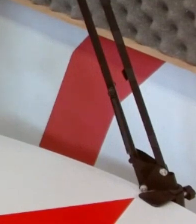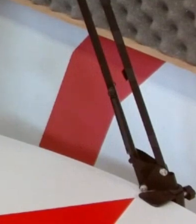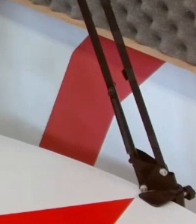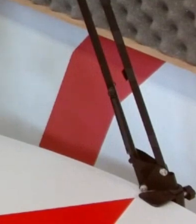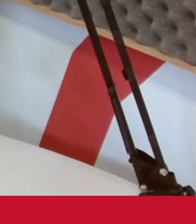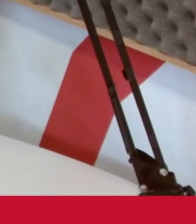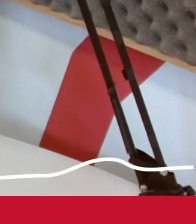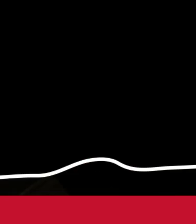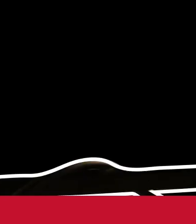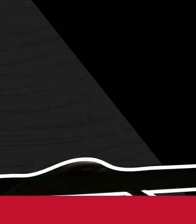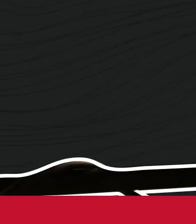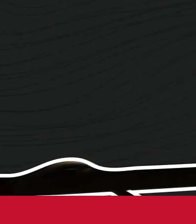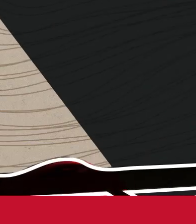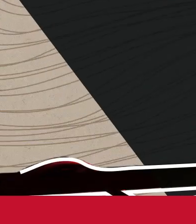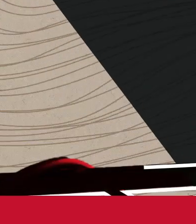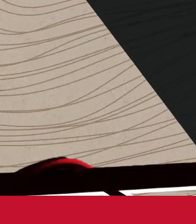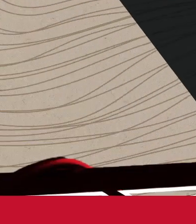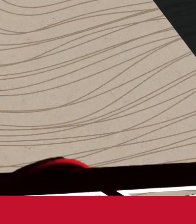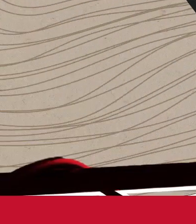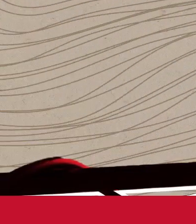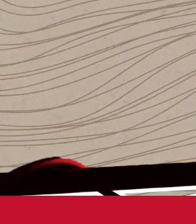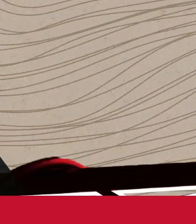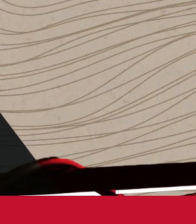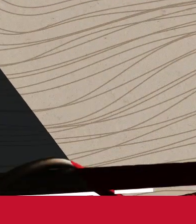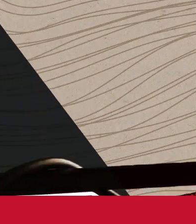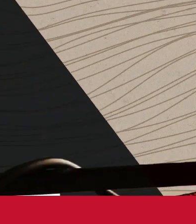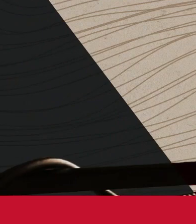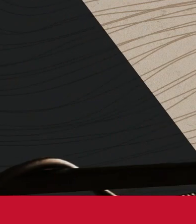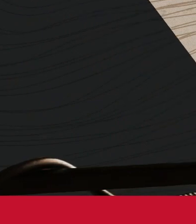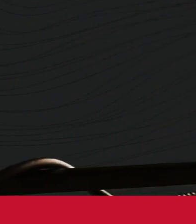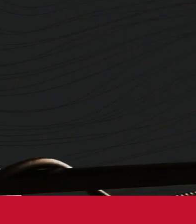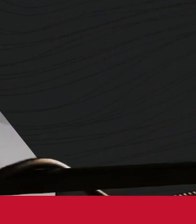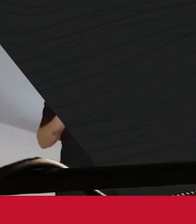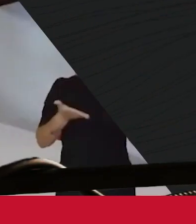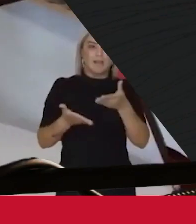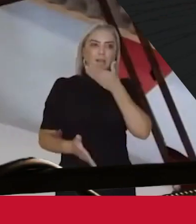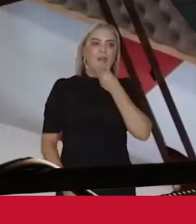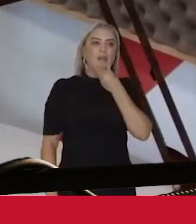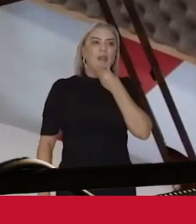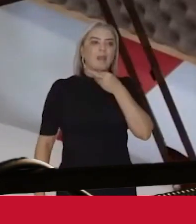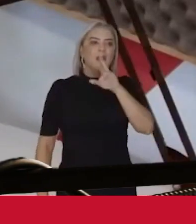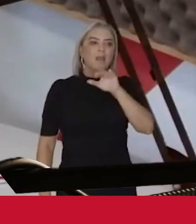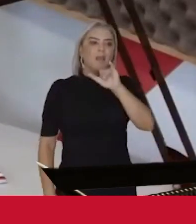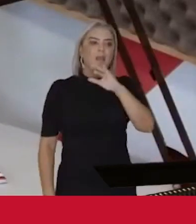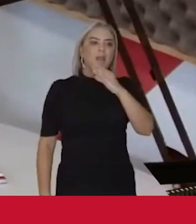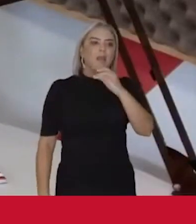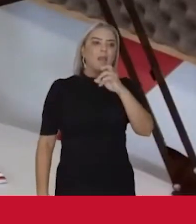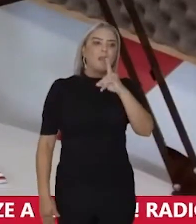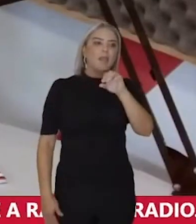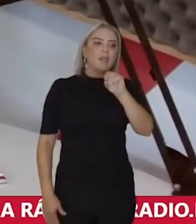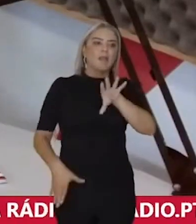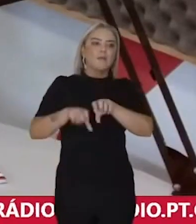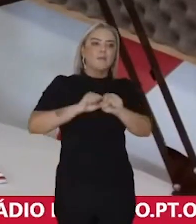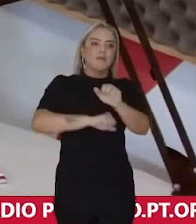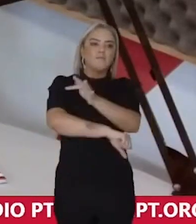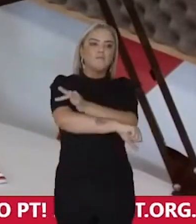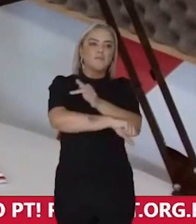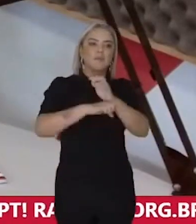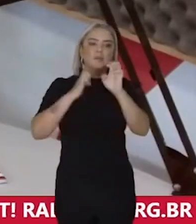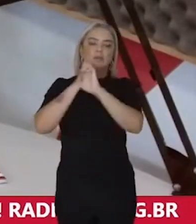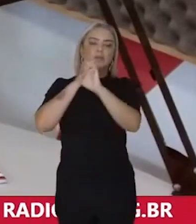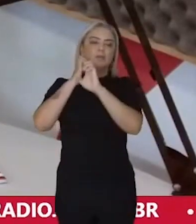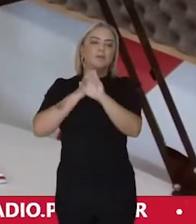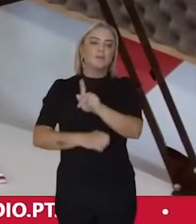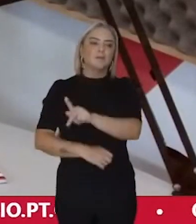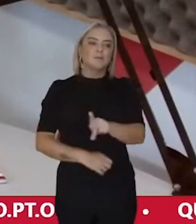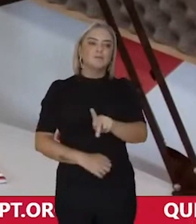Penildon Silva. Entrevista. O Ricardo Galvão, que é físico, engenheiro, professor